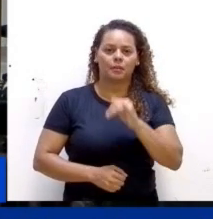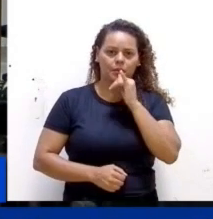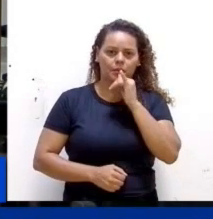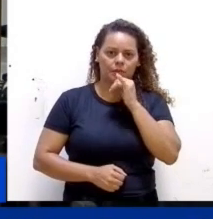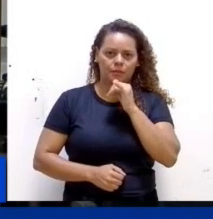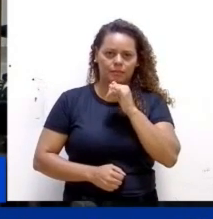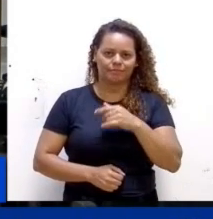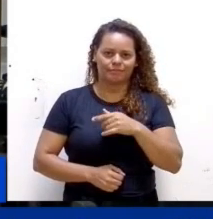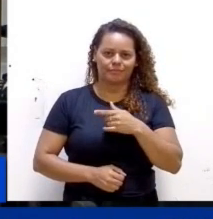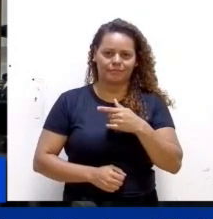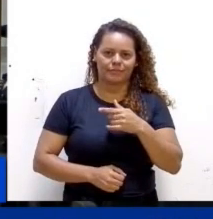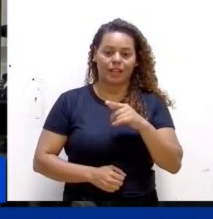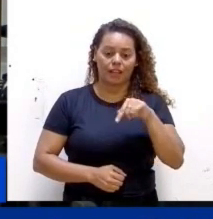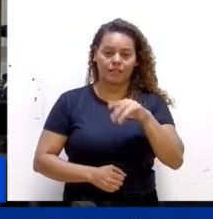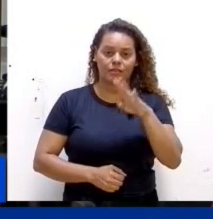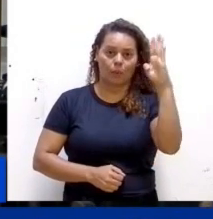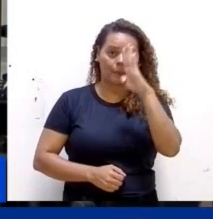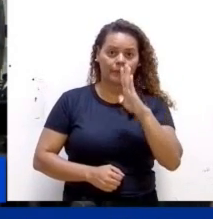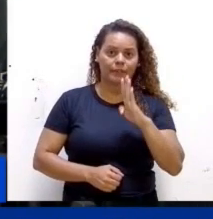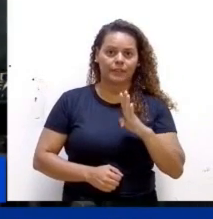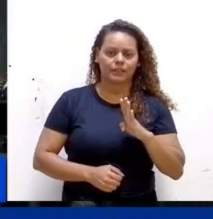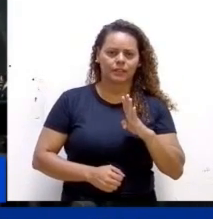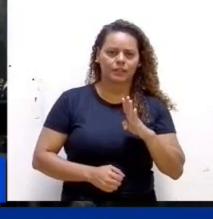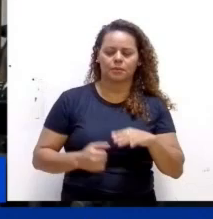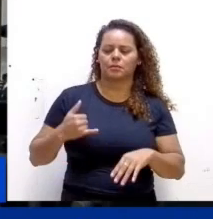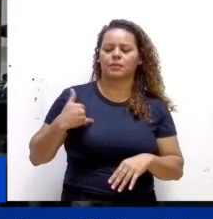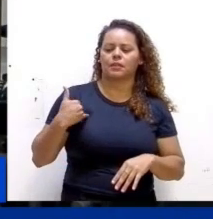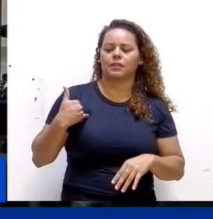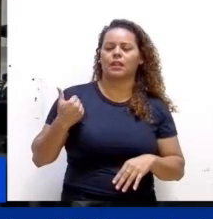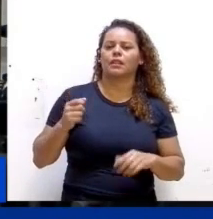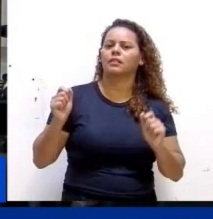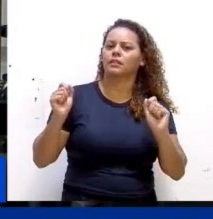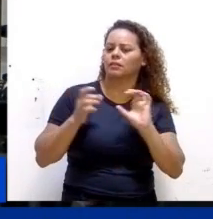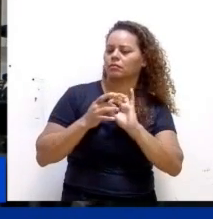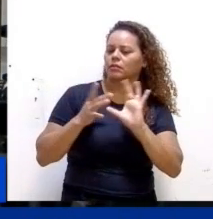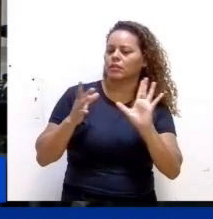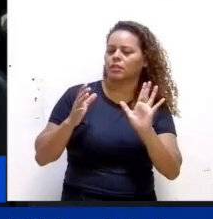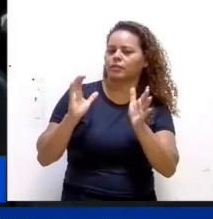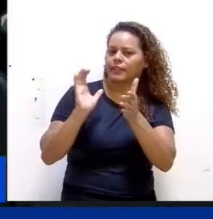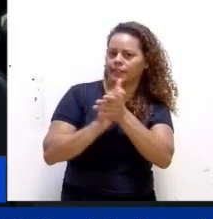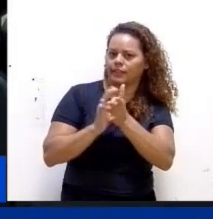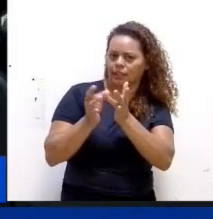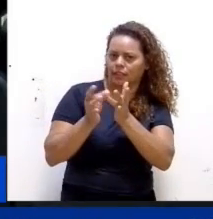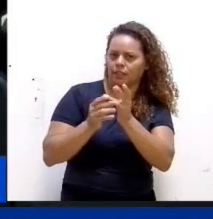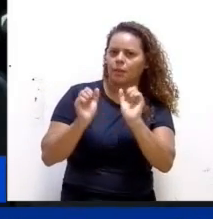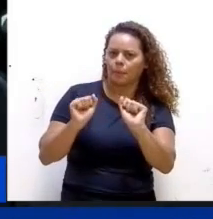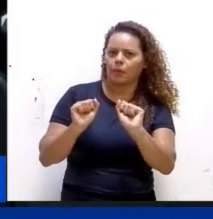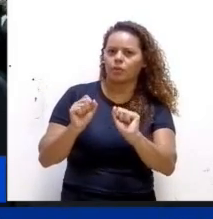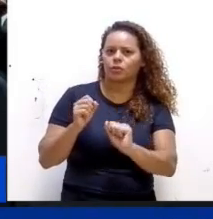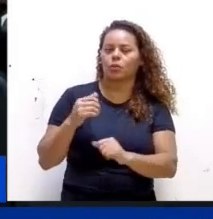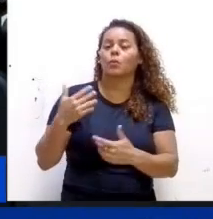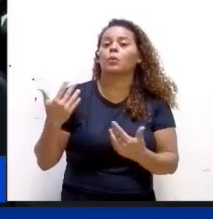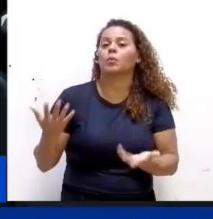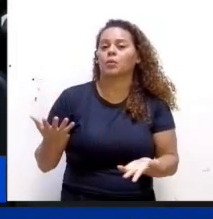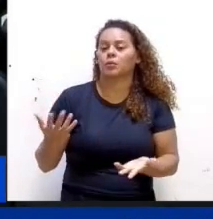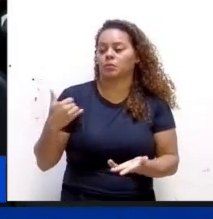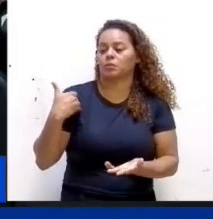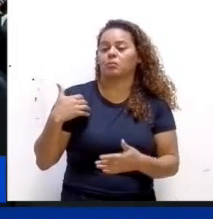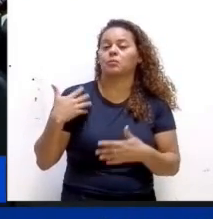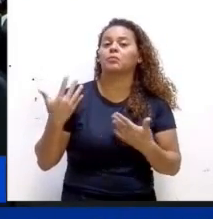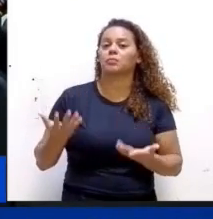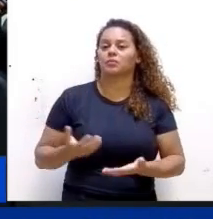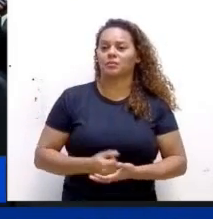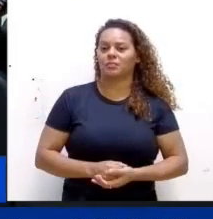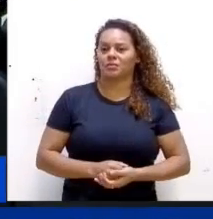Brasil, com quantos anos pode casar? Com 16 anos. Imagem ampla do